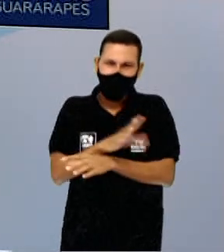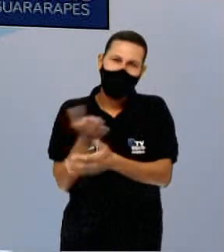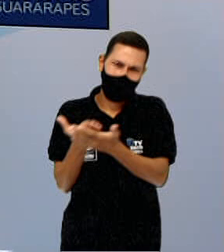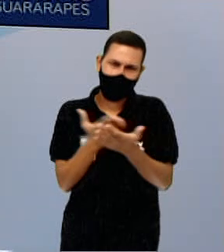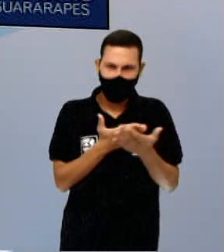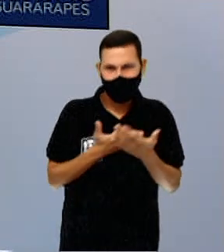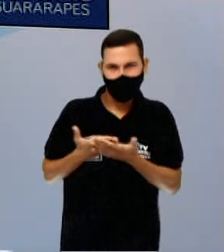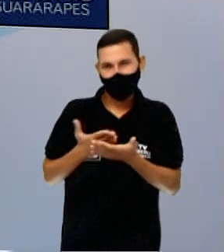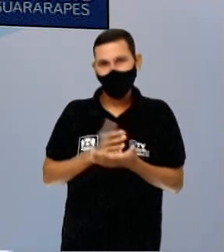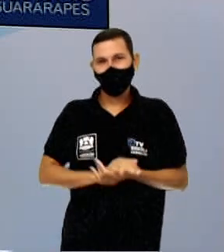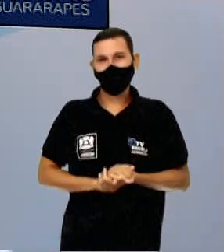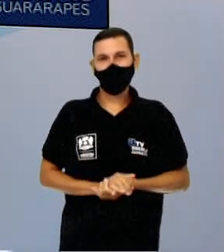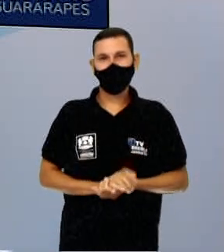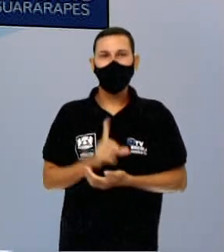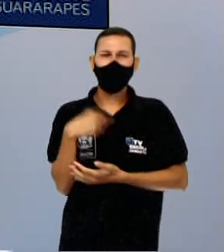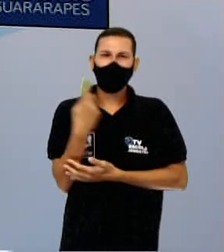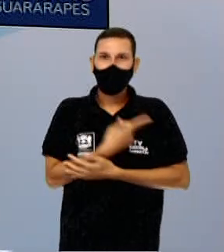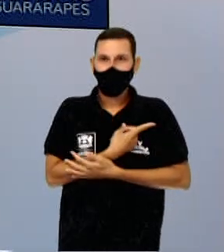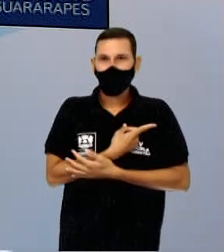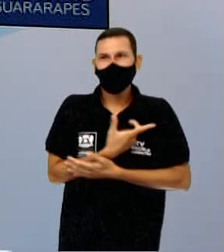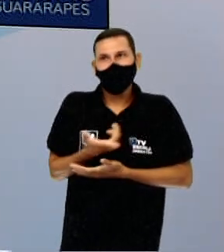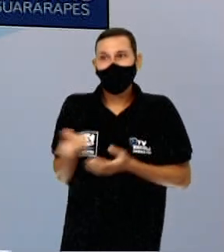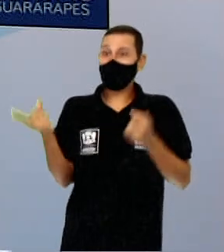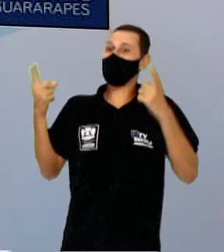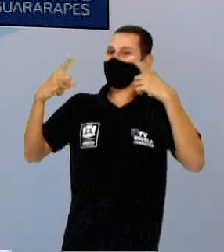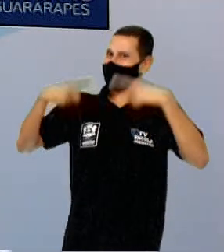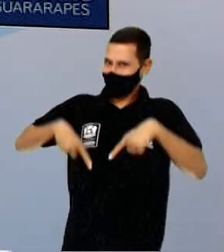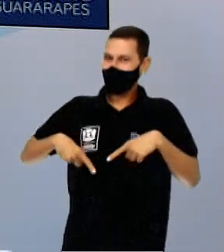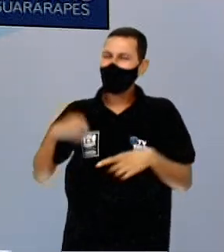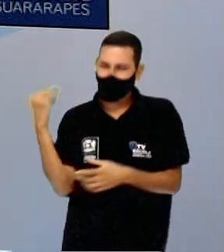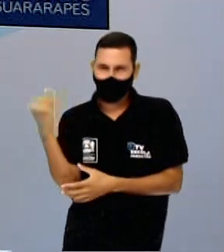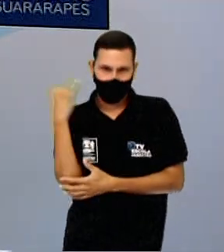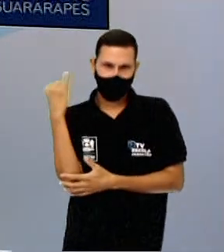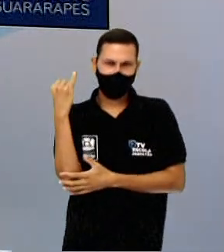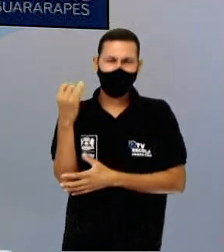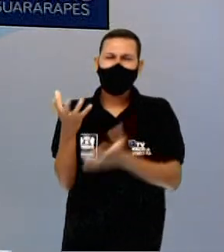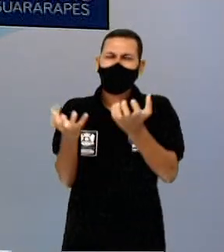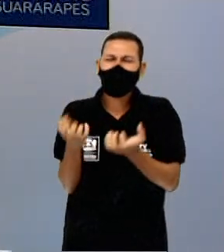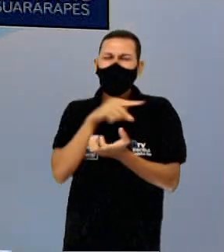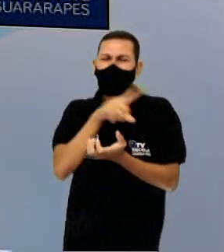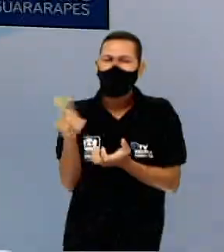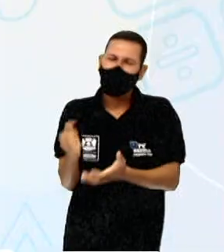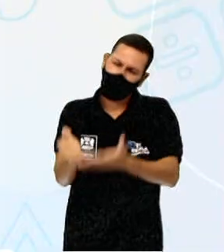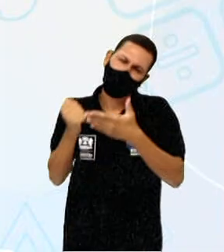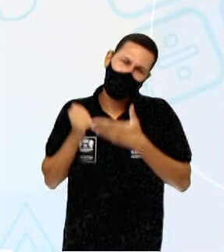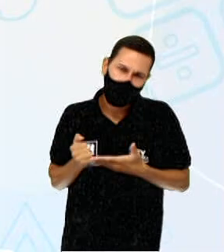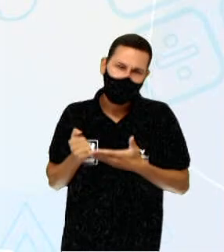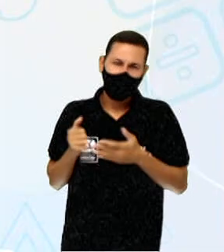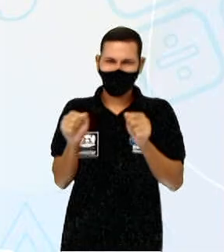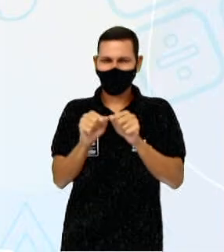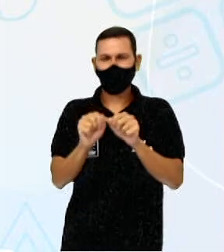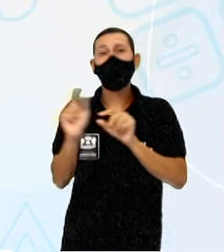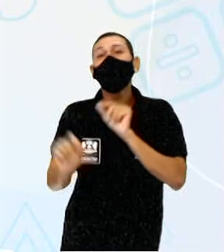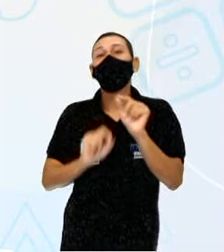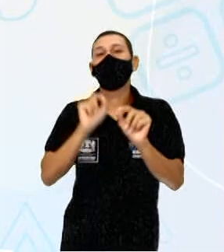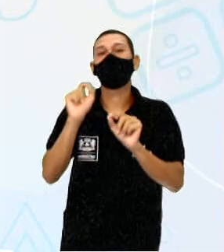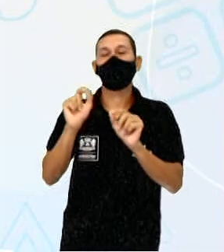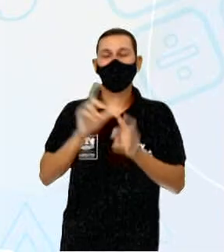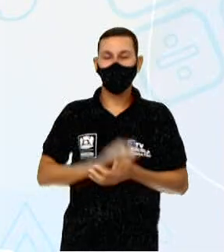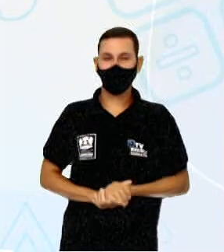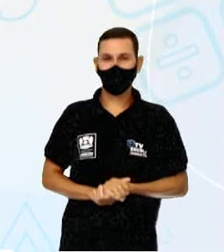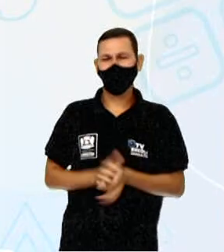Simple Past, a gente vai dar uma olhadinha aqui nesse desafio. O que é que eu quero que vocês me ajudem a fazer? Eu quero que vocês me